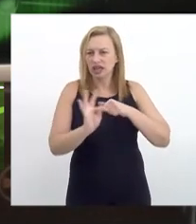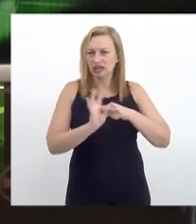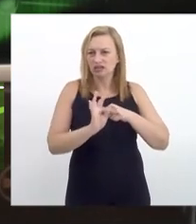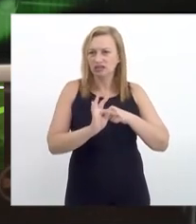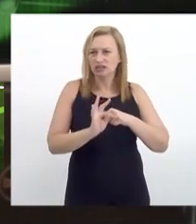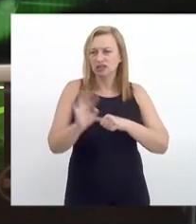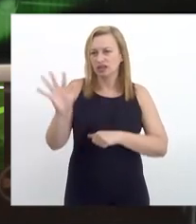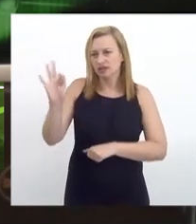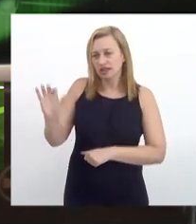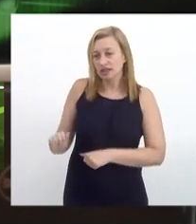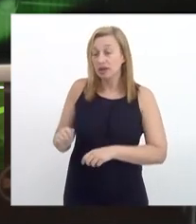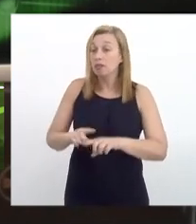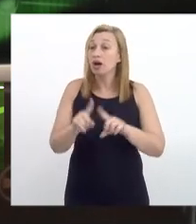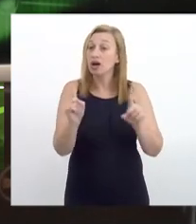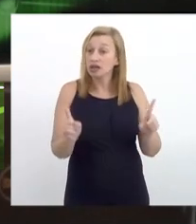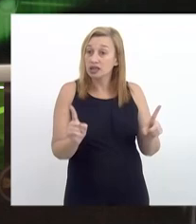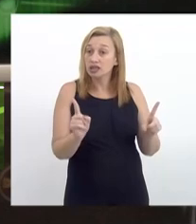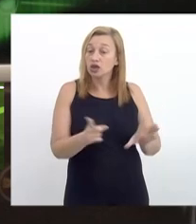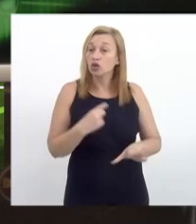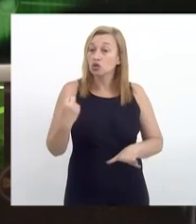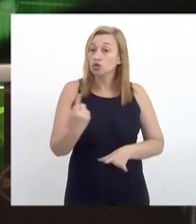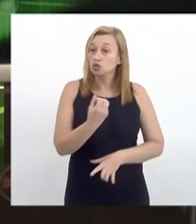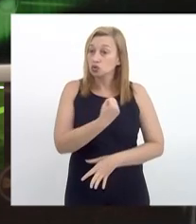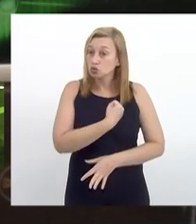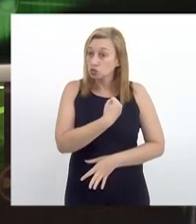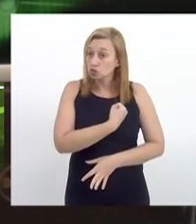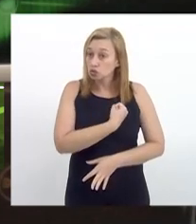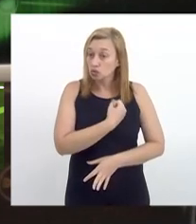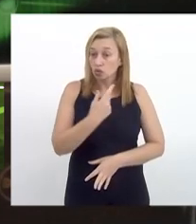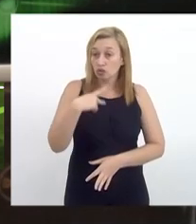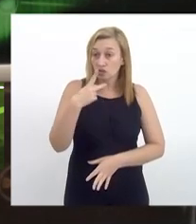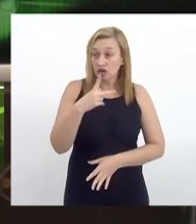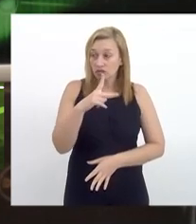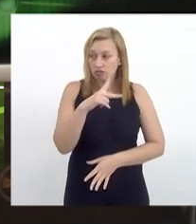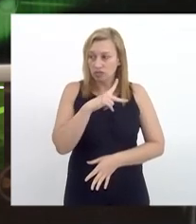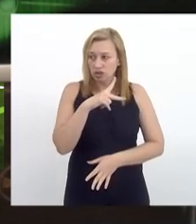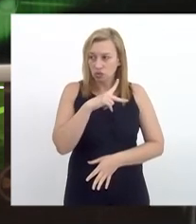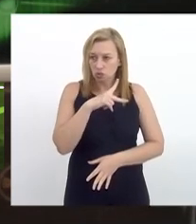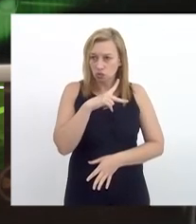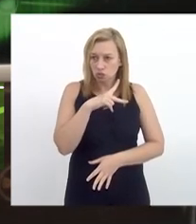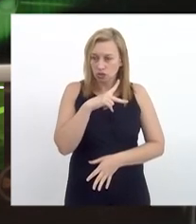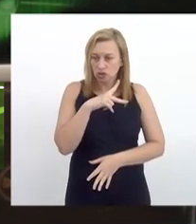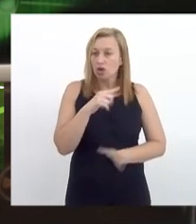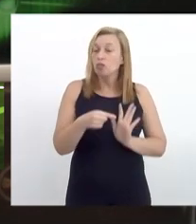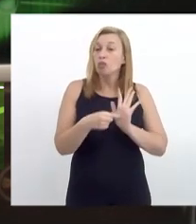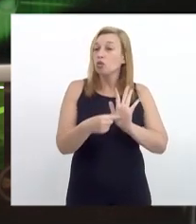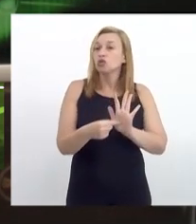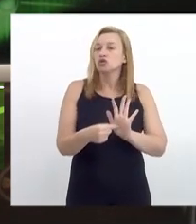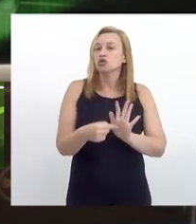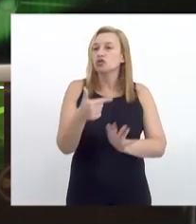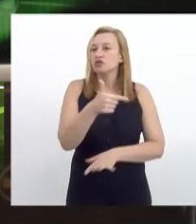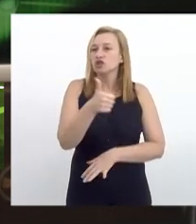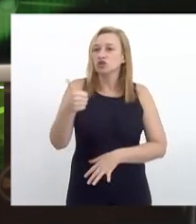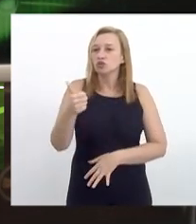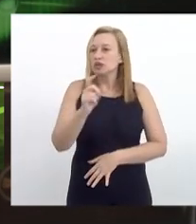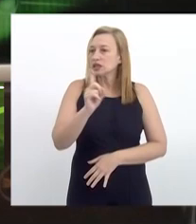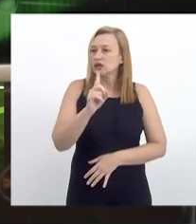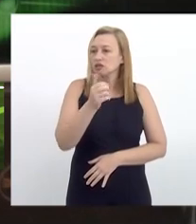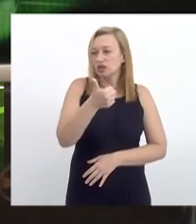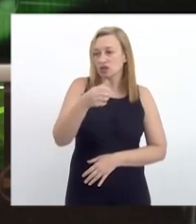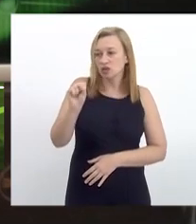mas os nossos números quando falamos individualizado apontam 21 não 18